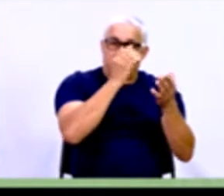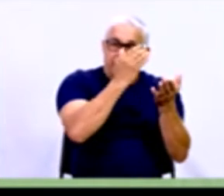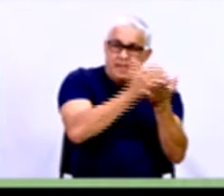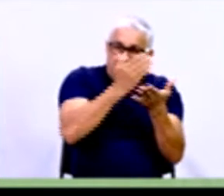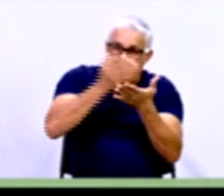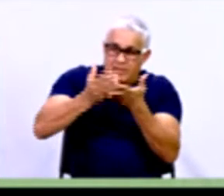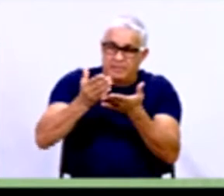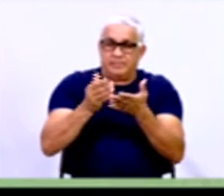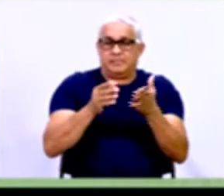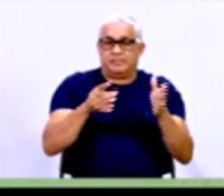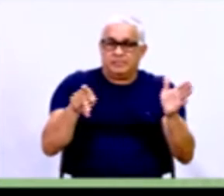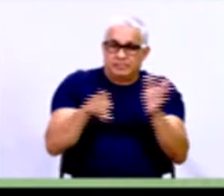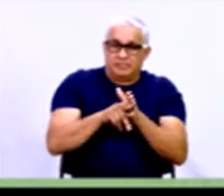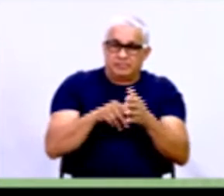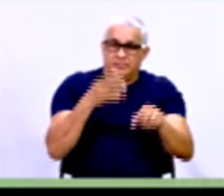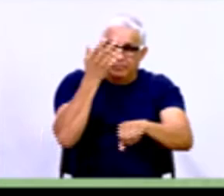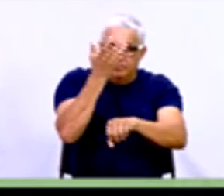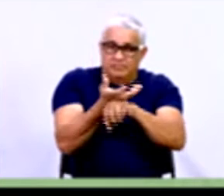seguinte